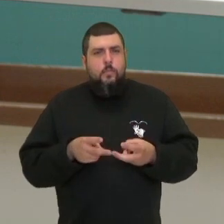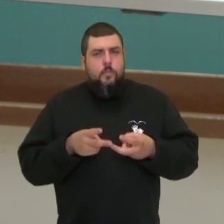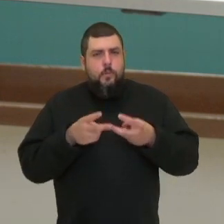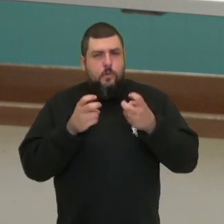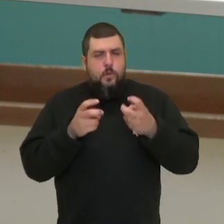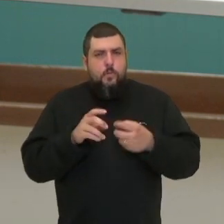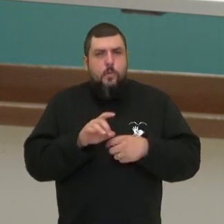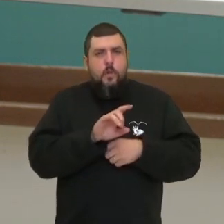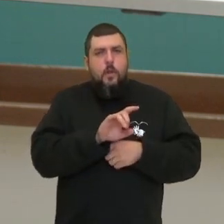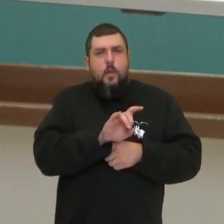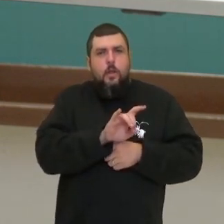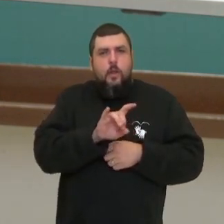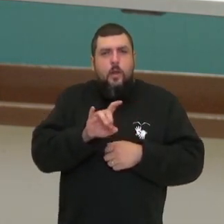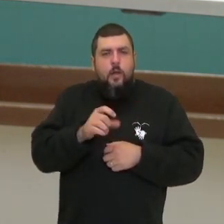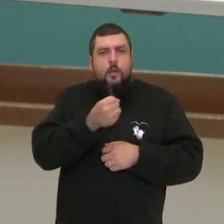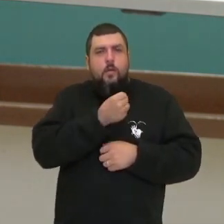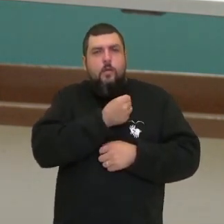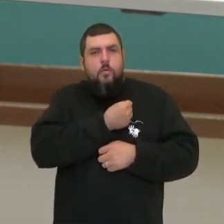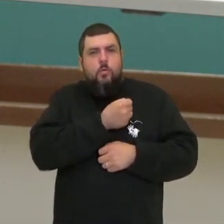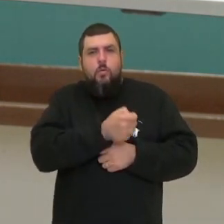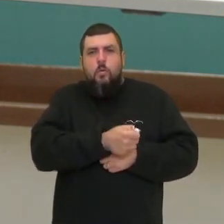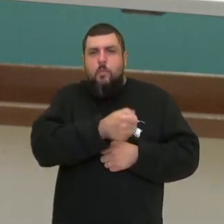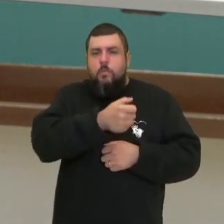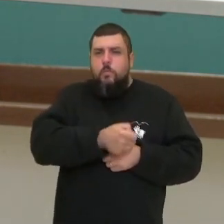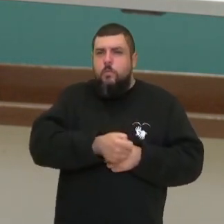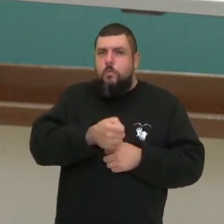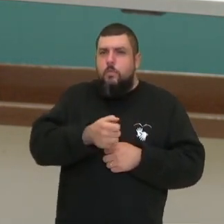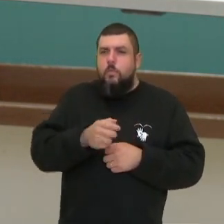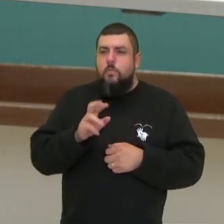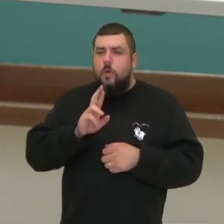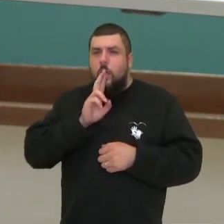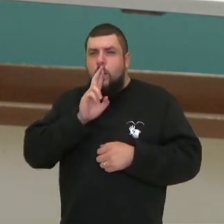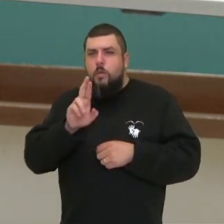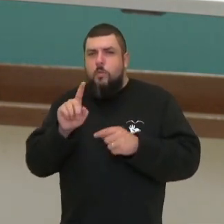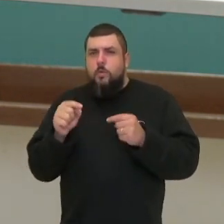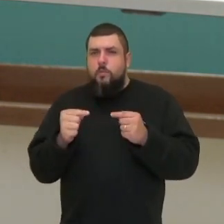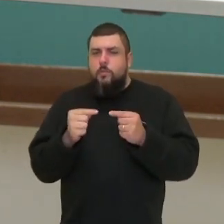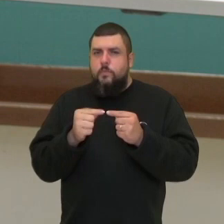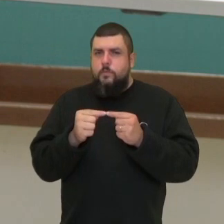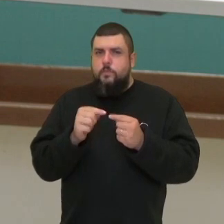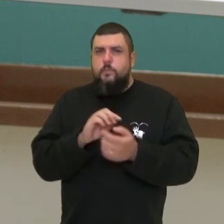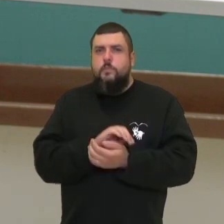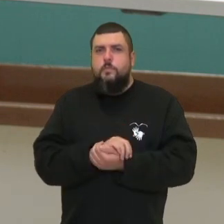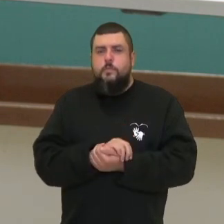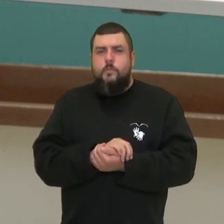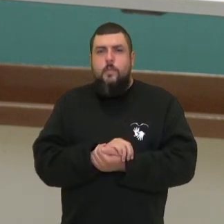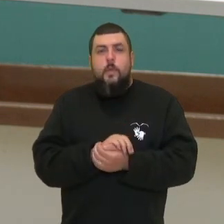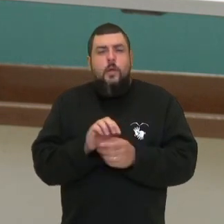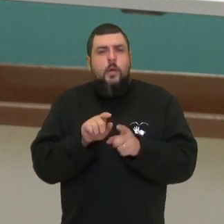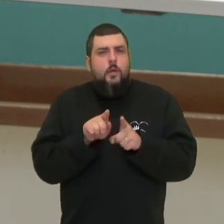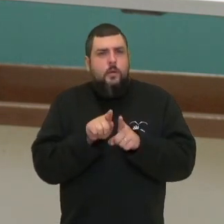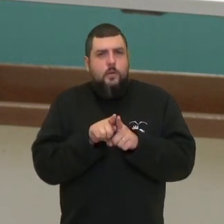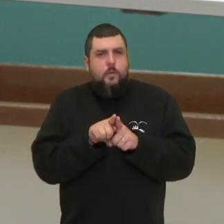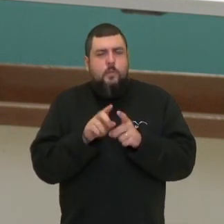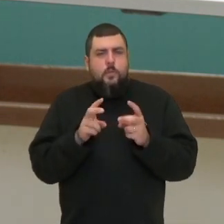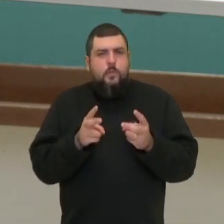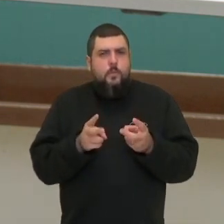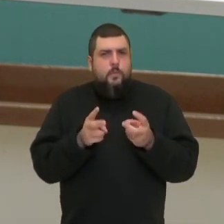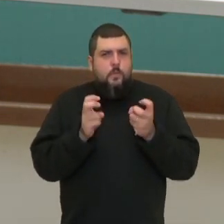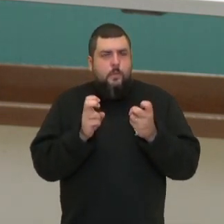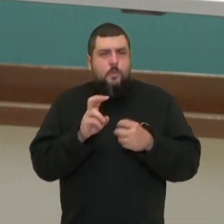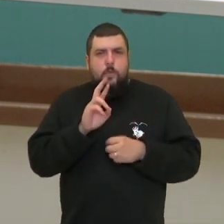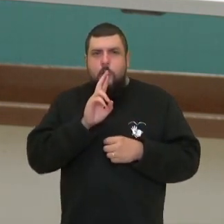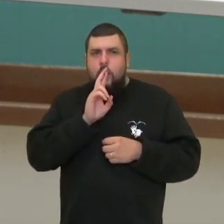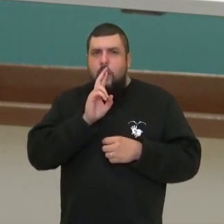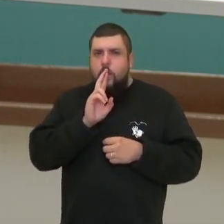um resultado distinto. Podemos notar ainda, pessoal, que os nossos resultados aqui,